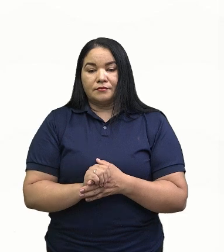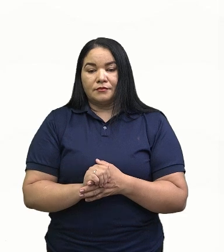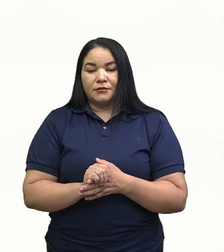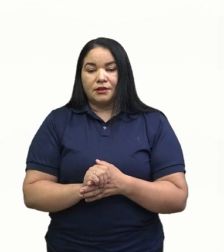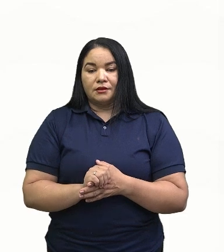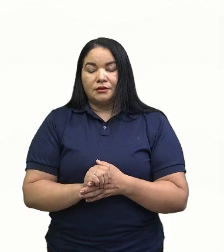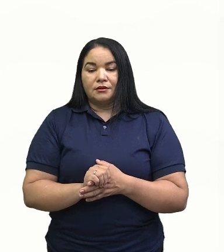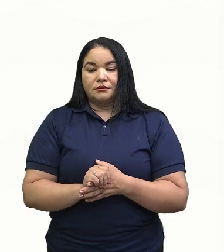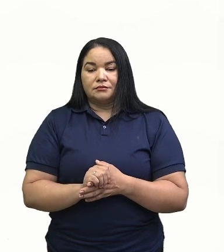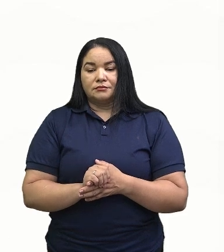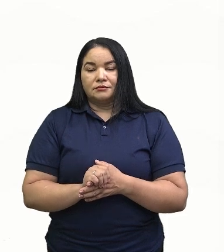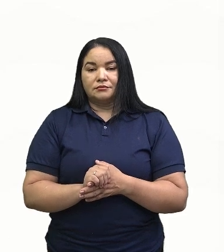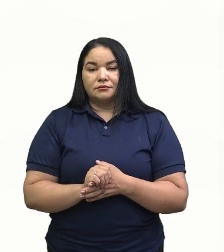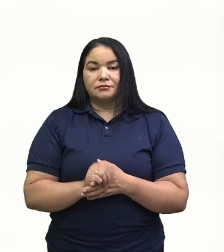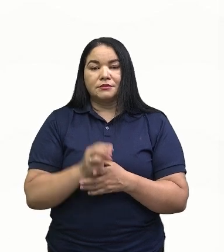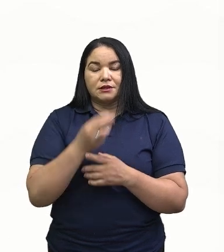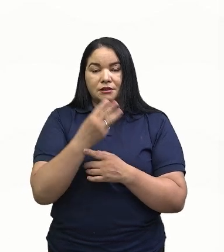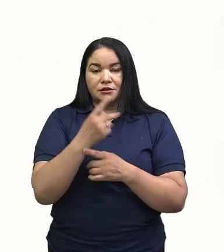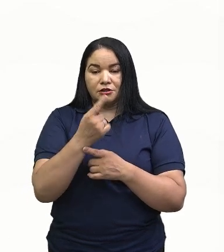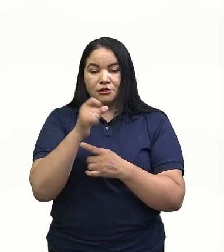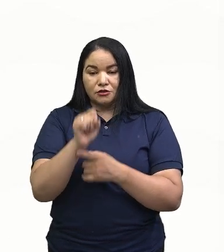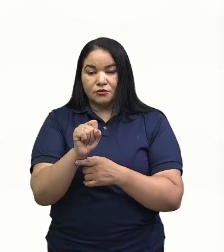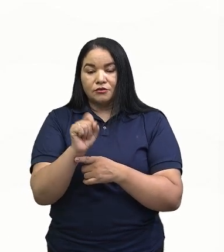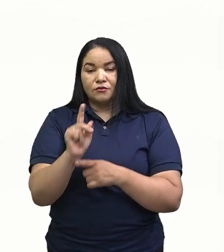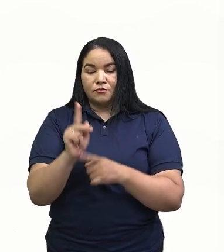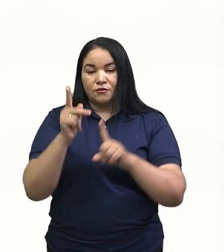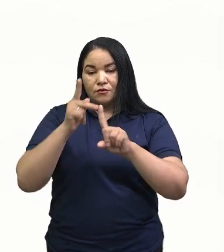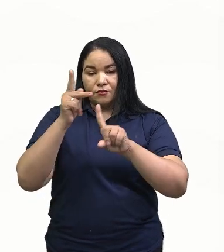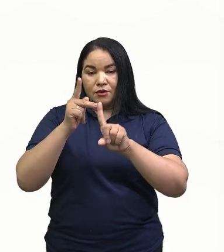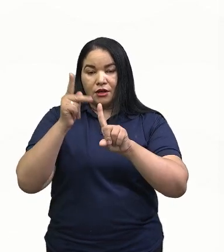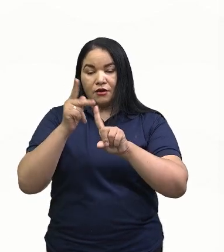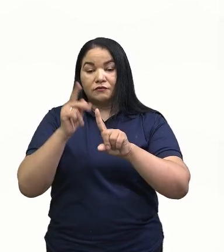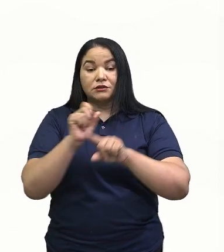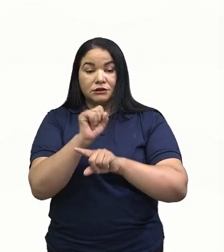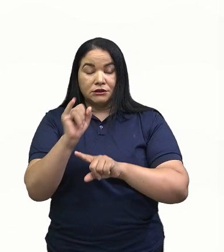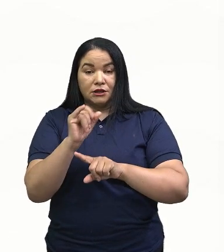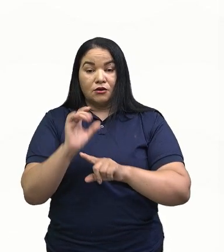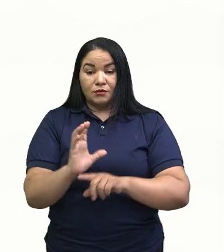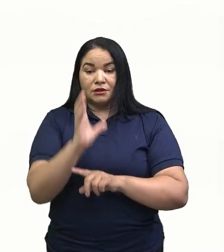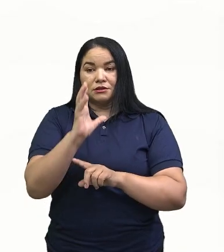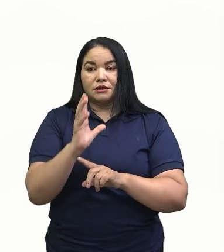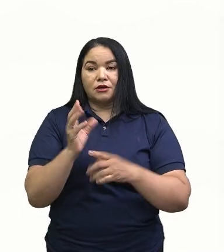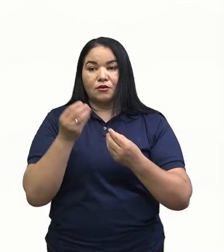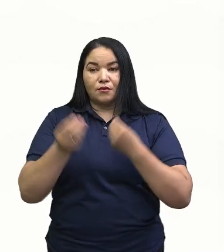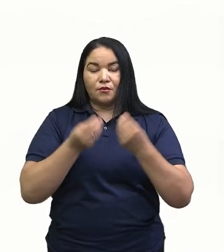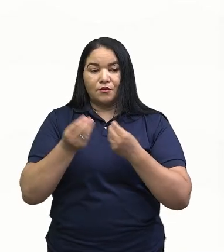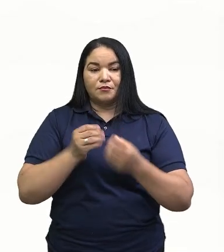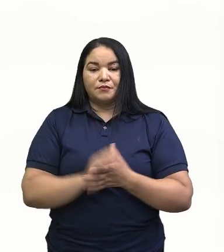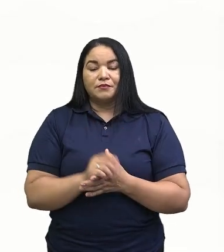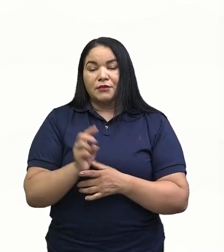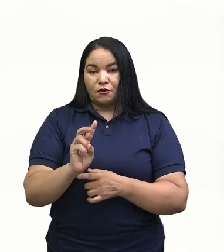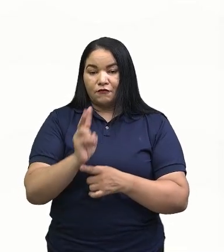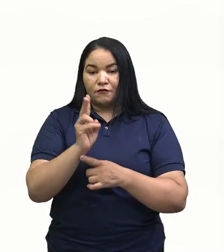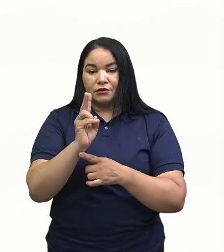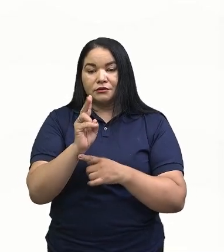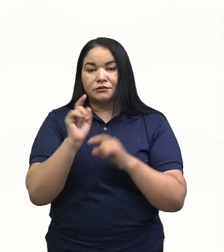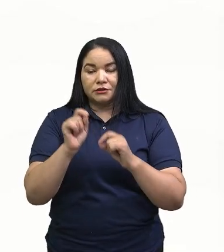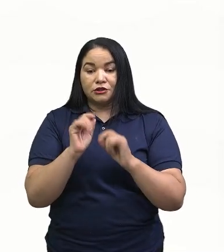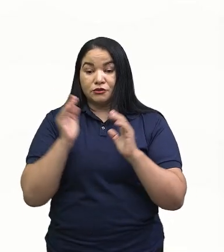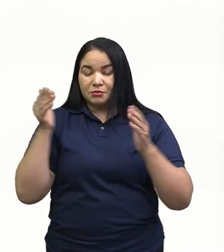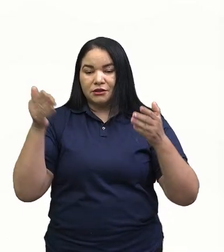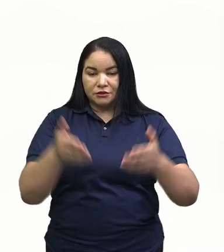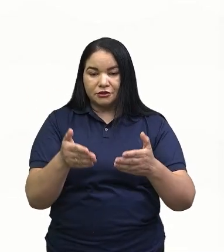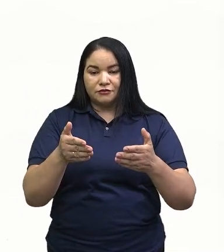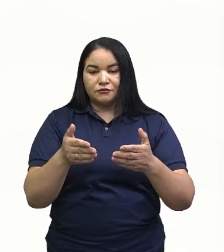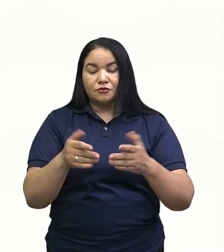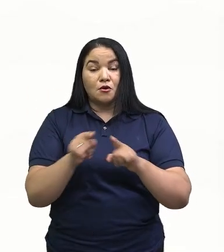378 Kelvin. Isto só vai ocorrer quando eu trabalho com valores